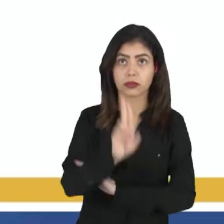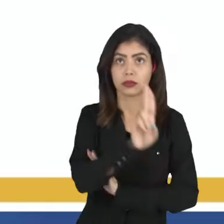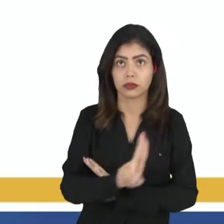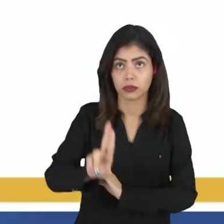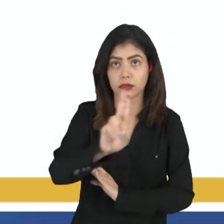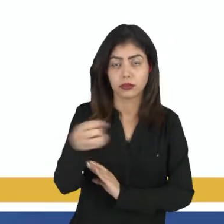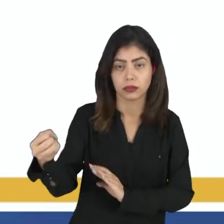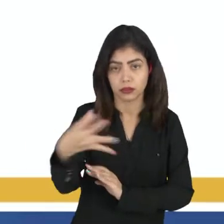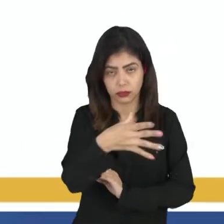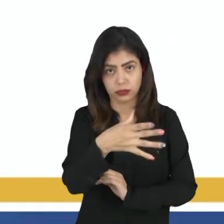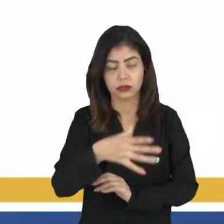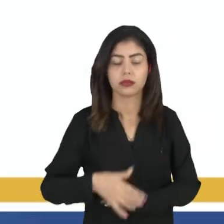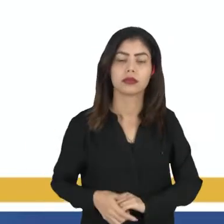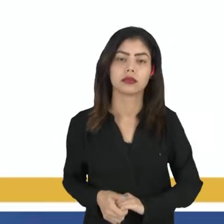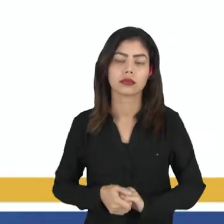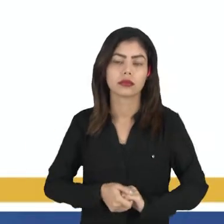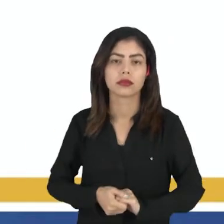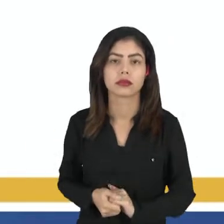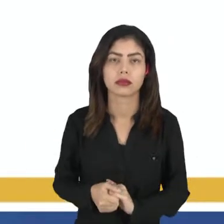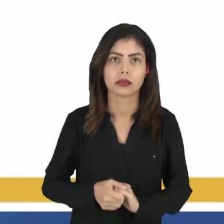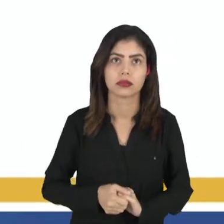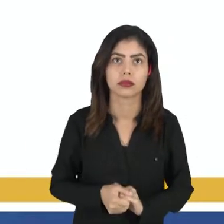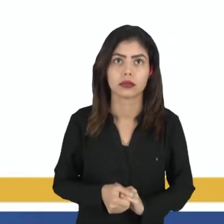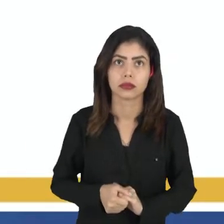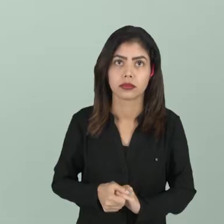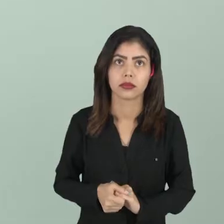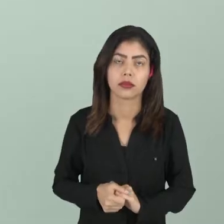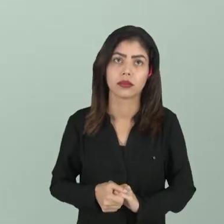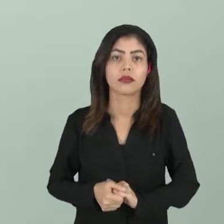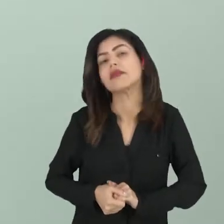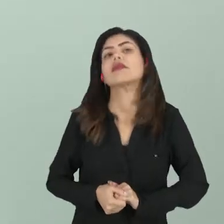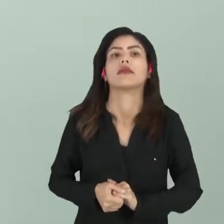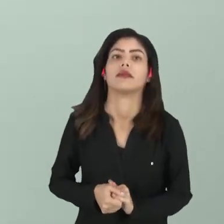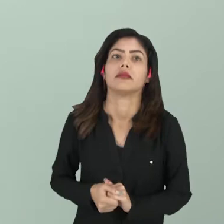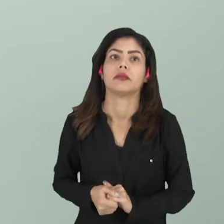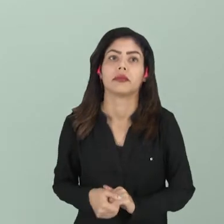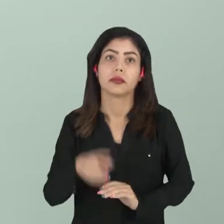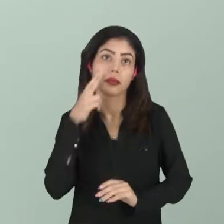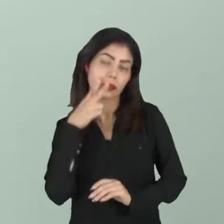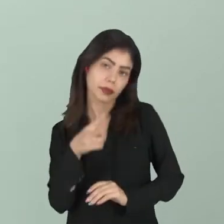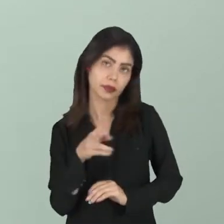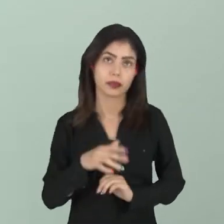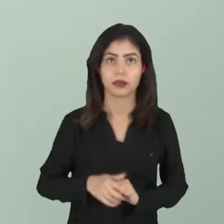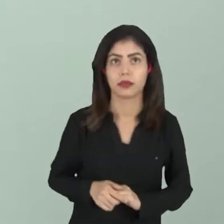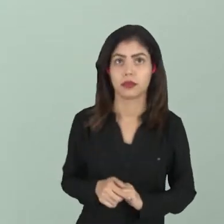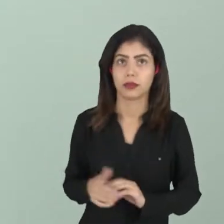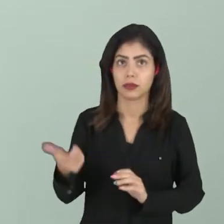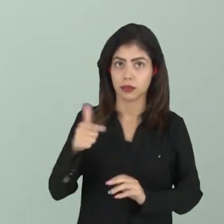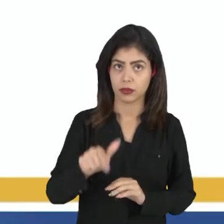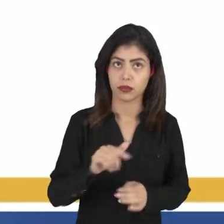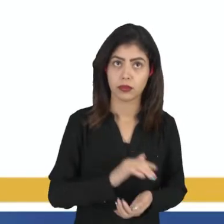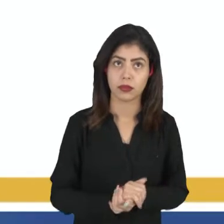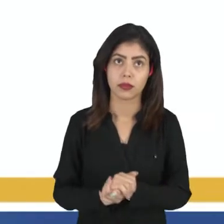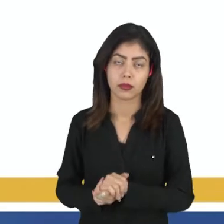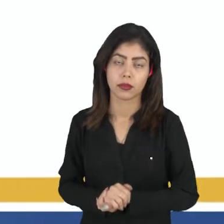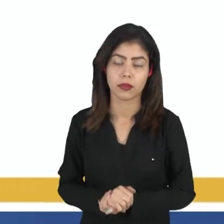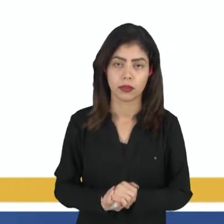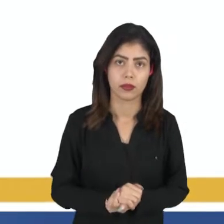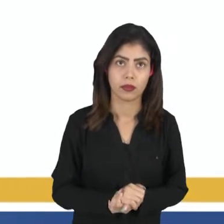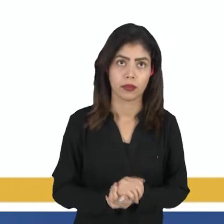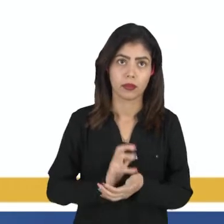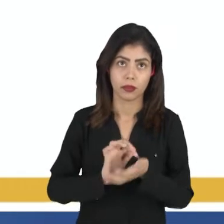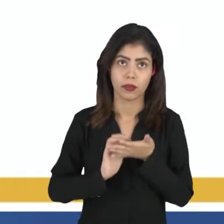capacidade de armazenamento e o uso de novas dimensões. E aí vocês acompanham mais uma obra que está no Museu de